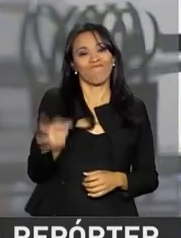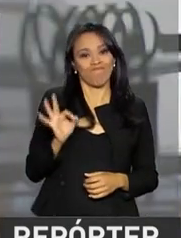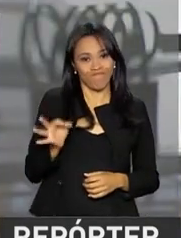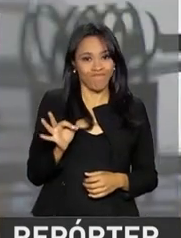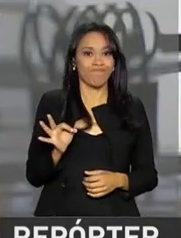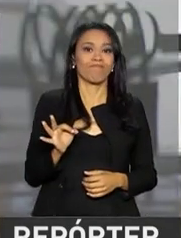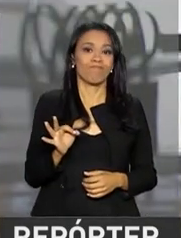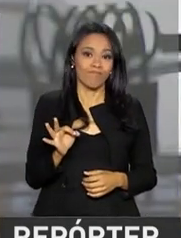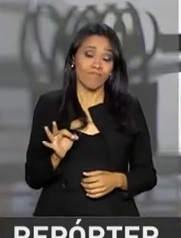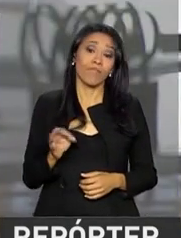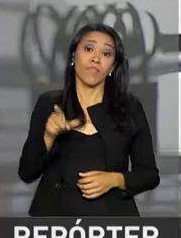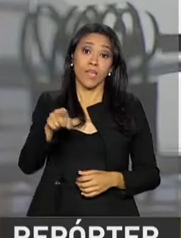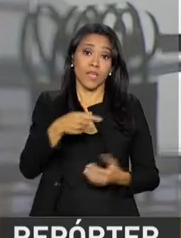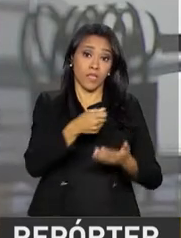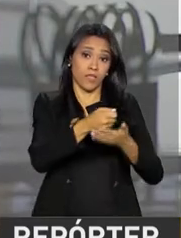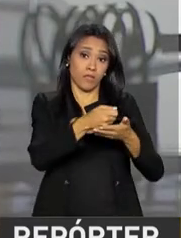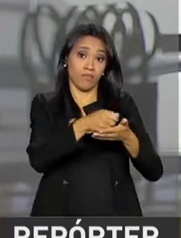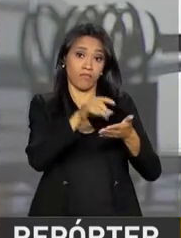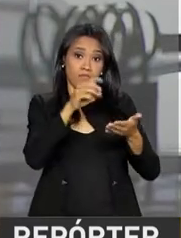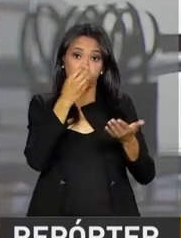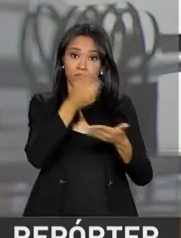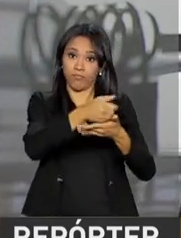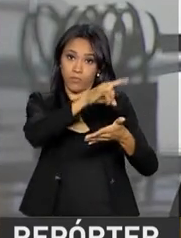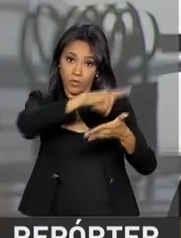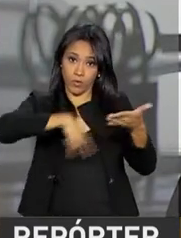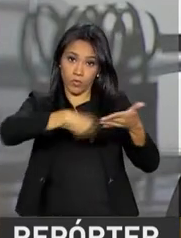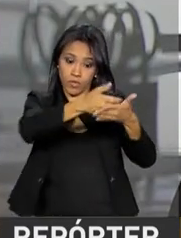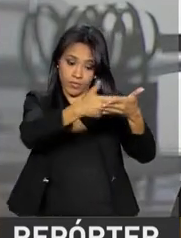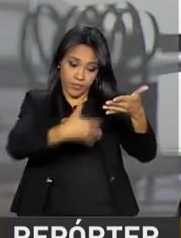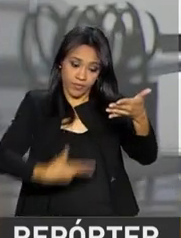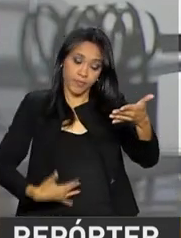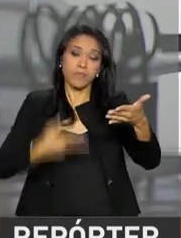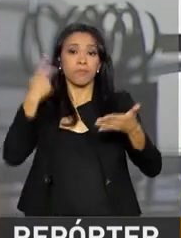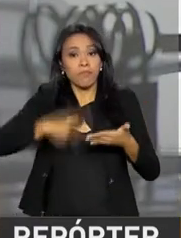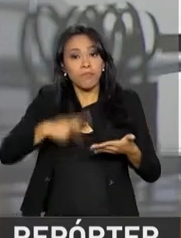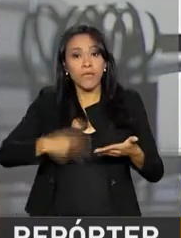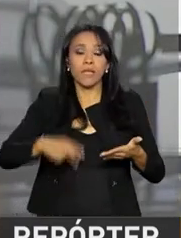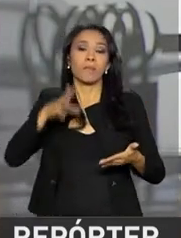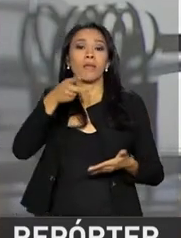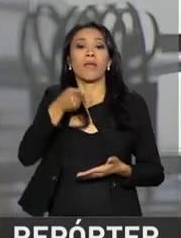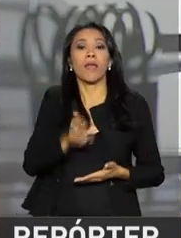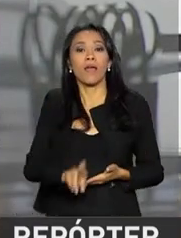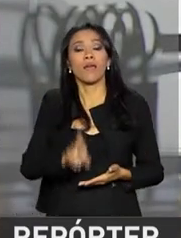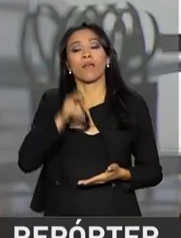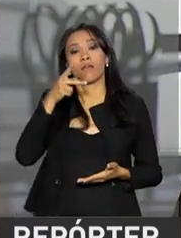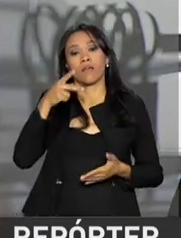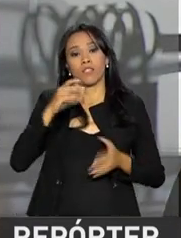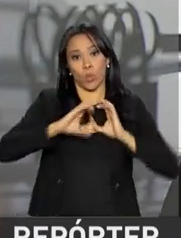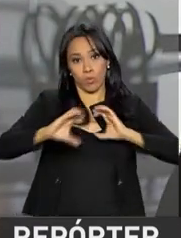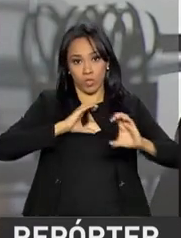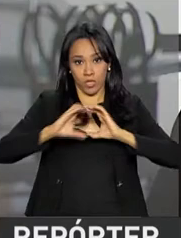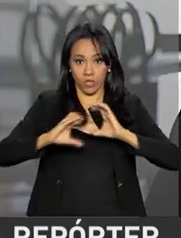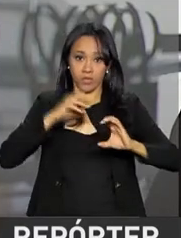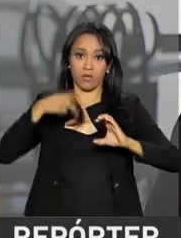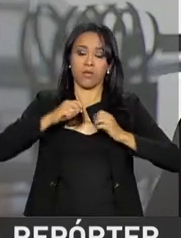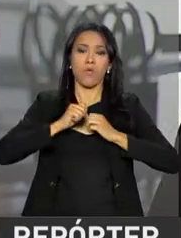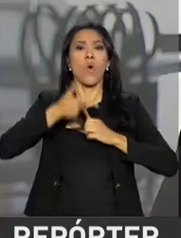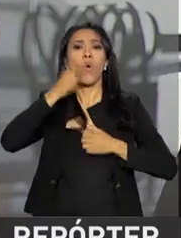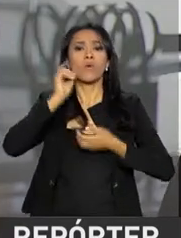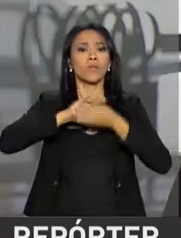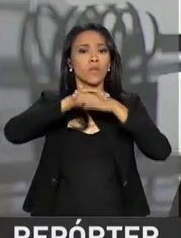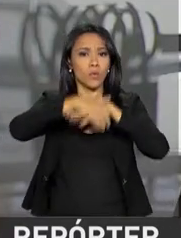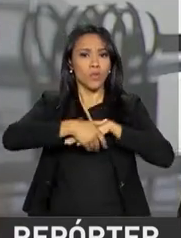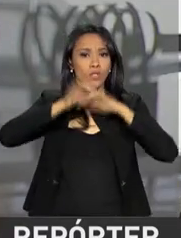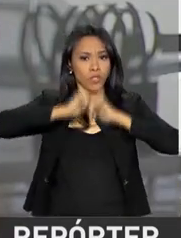isso viu além da nota divulgada pela secretaria especial de comunicação social da presidência da república divulgada ontem à noite